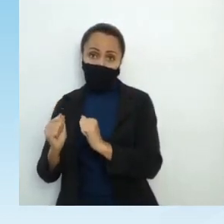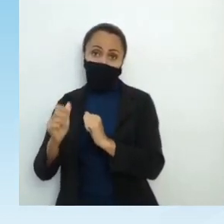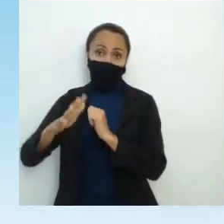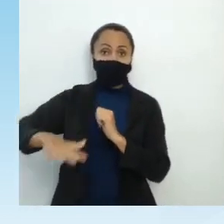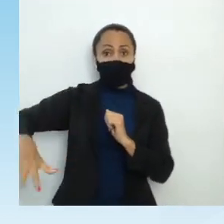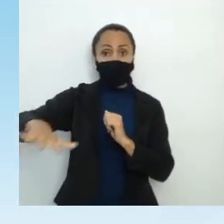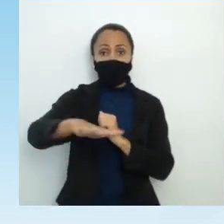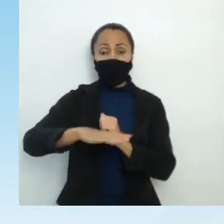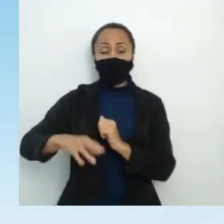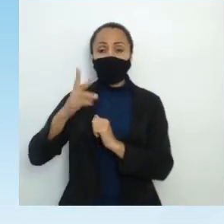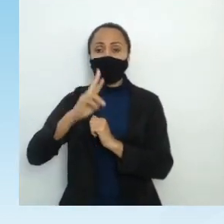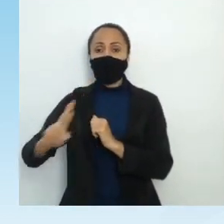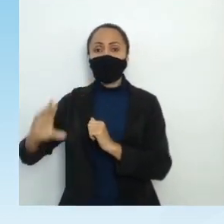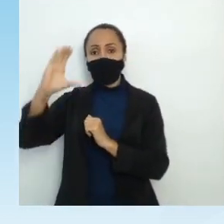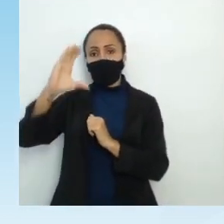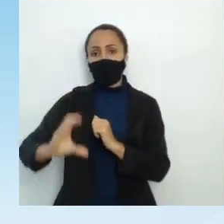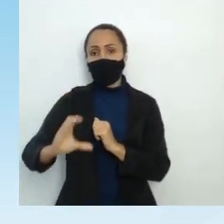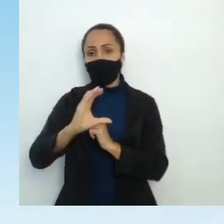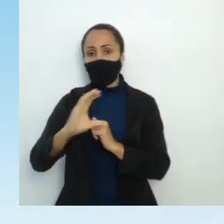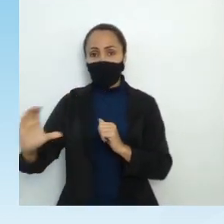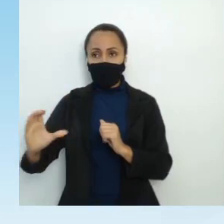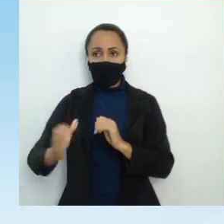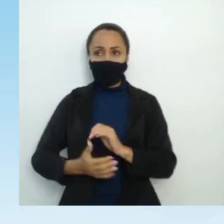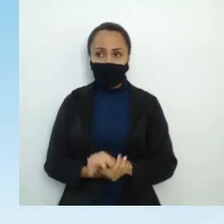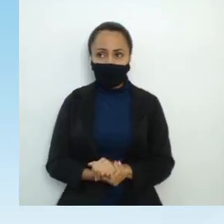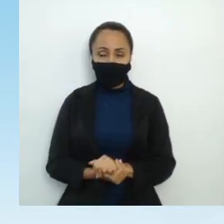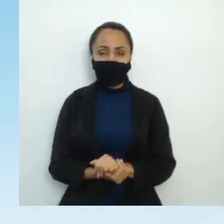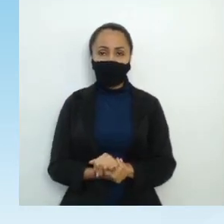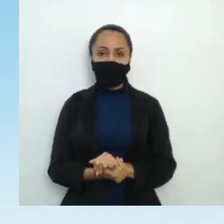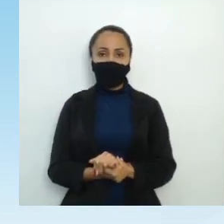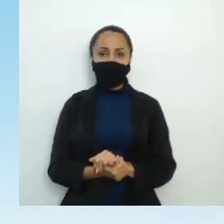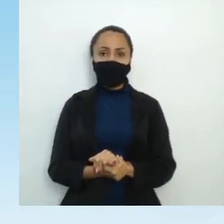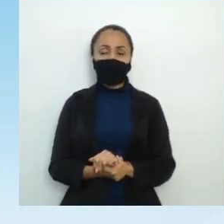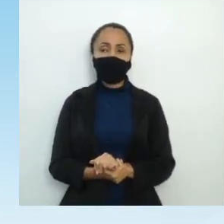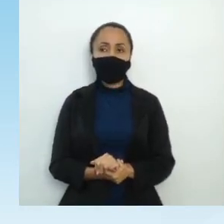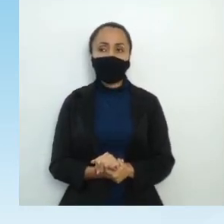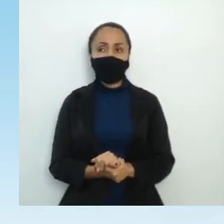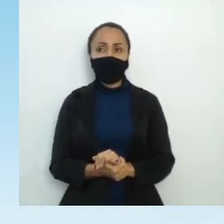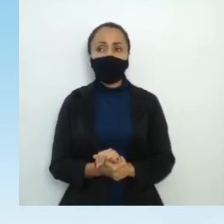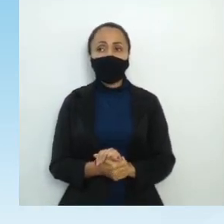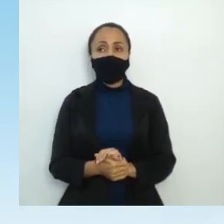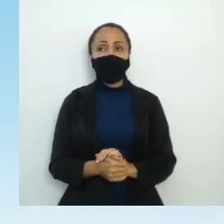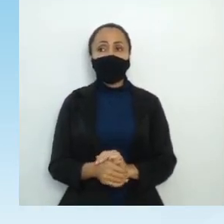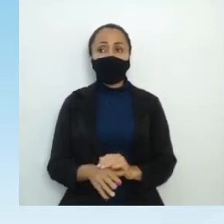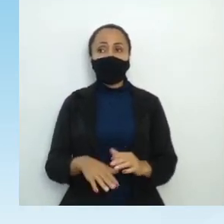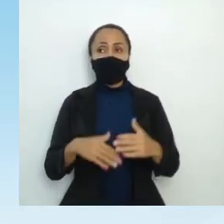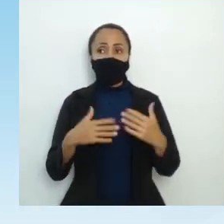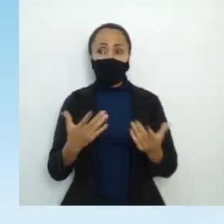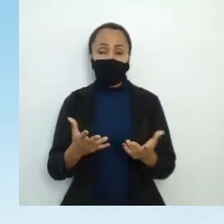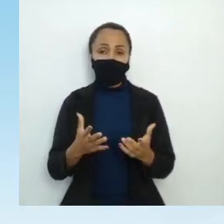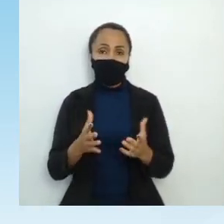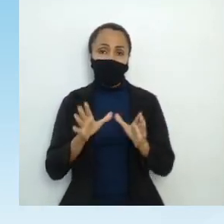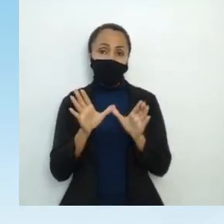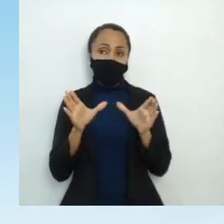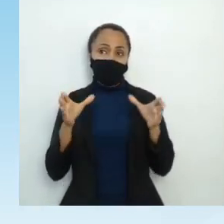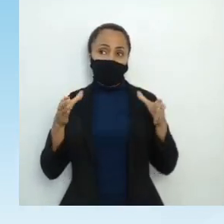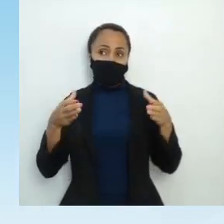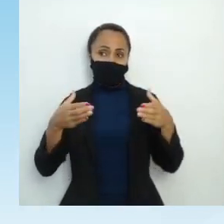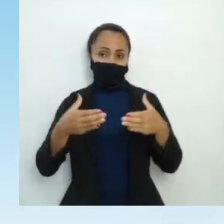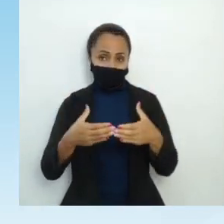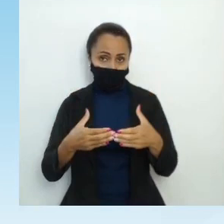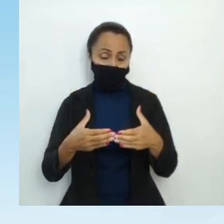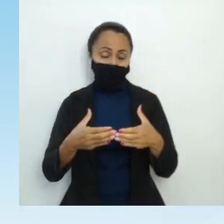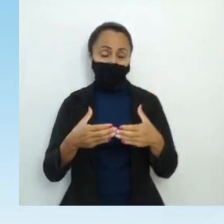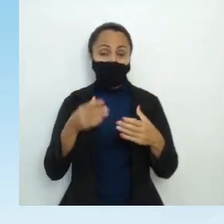religião católica, que agora não era mais católica e passava a ser anglicana. Então, há o chamado cercamento, ou seja, a ideia